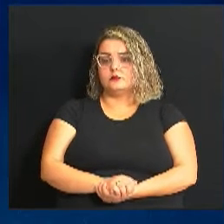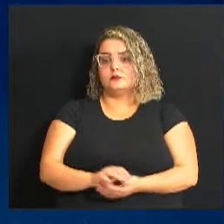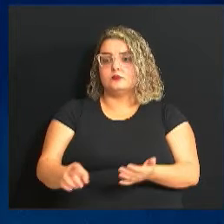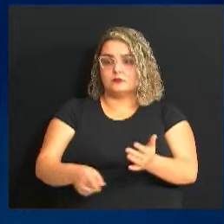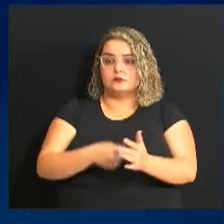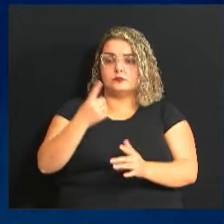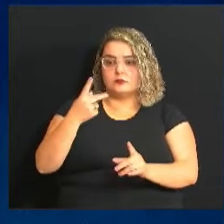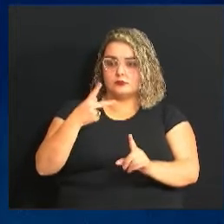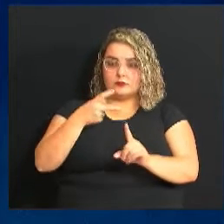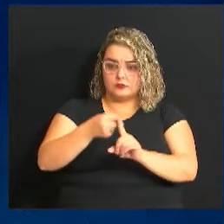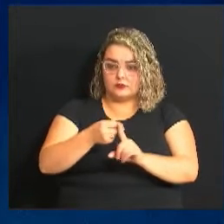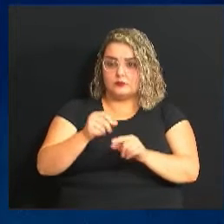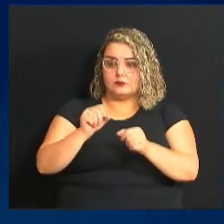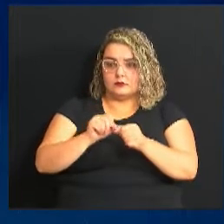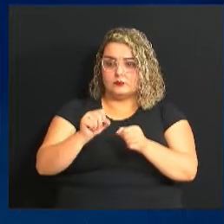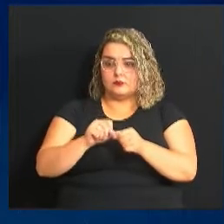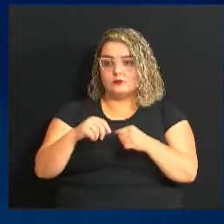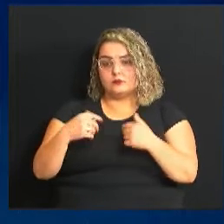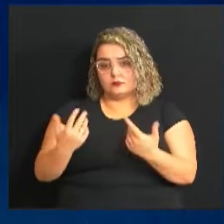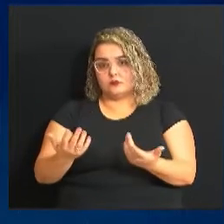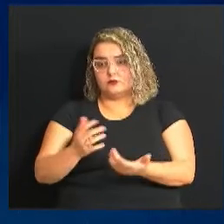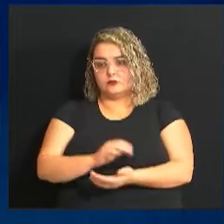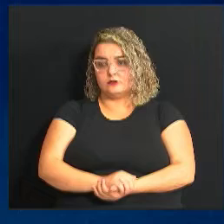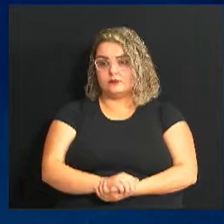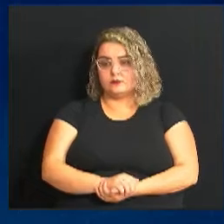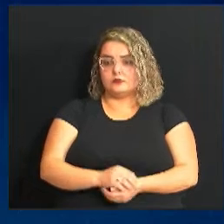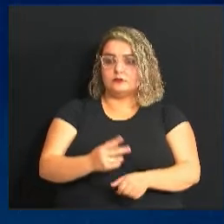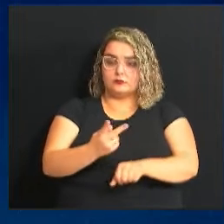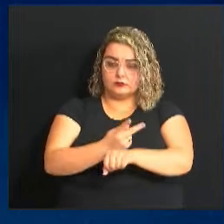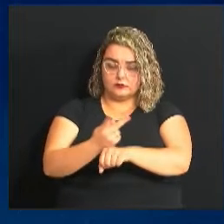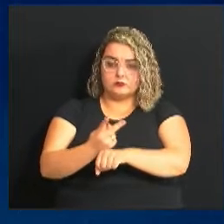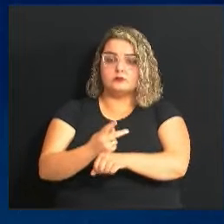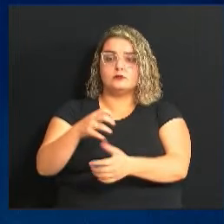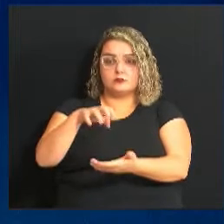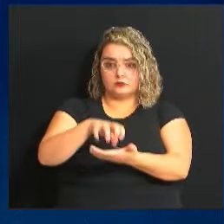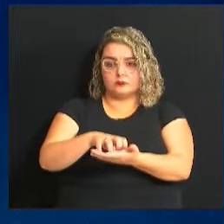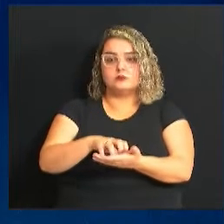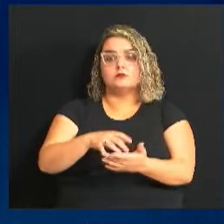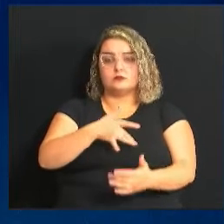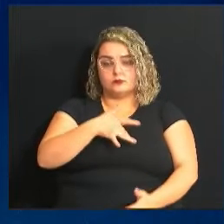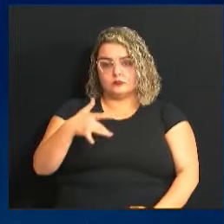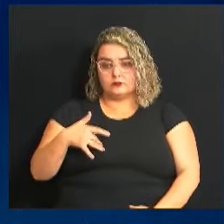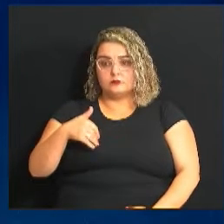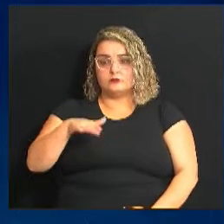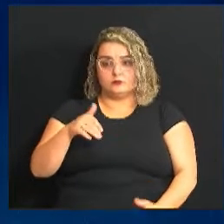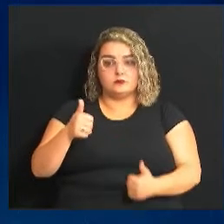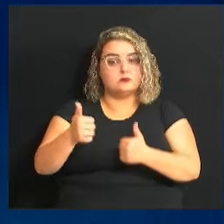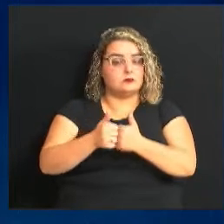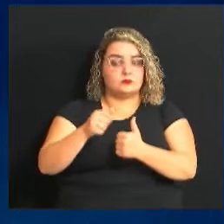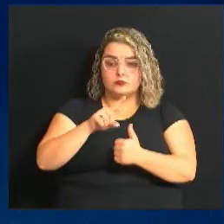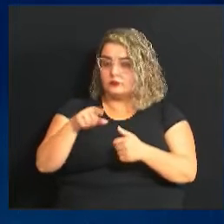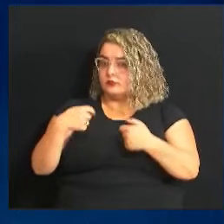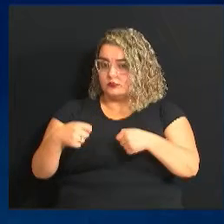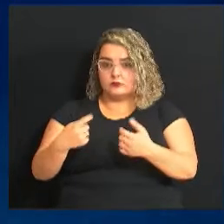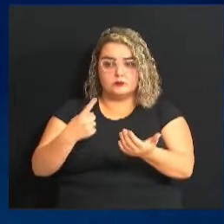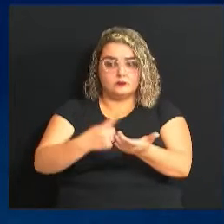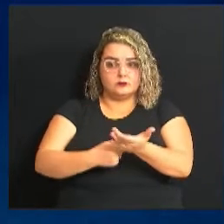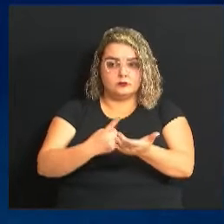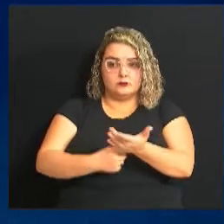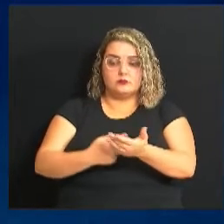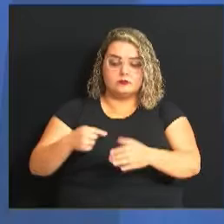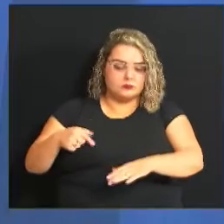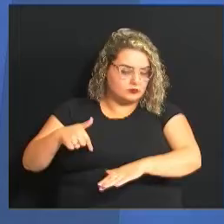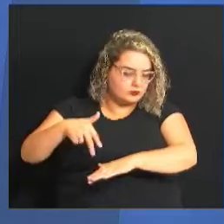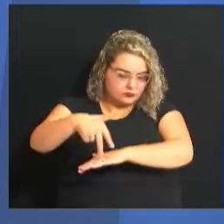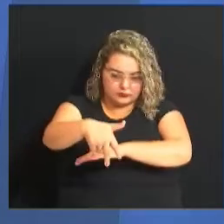dose, fazer então a procura pelo centro de saúde mais próximo. Não é mais necessário agendar, basta ir a um